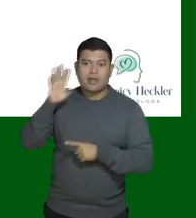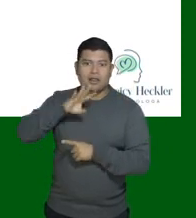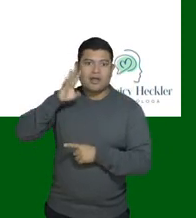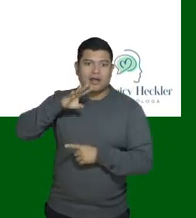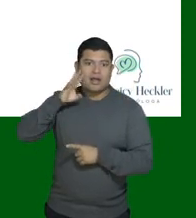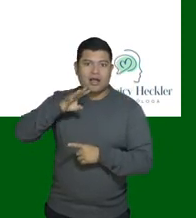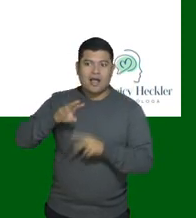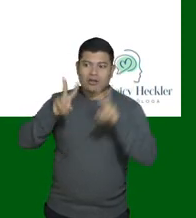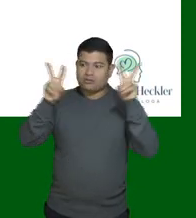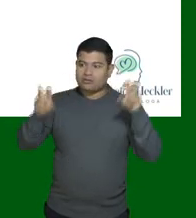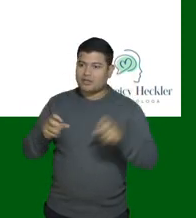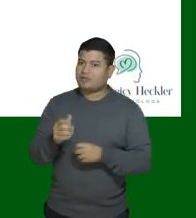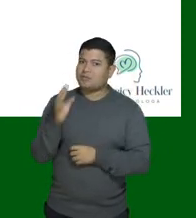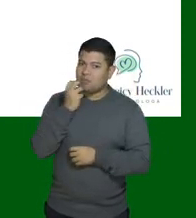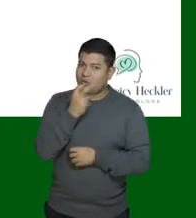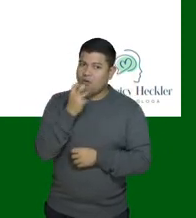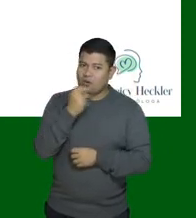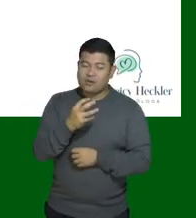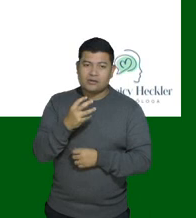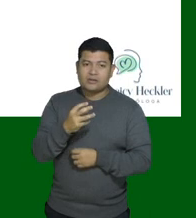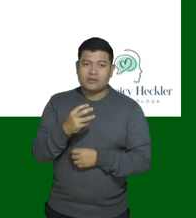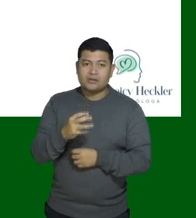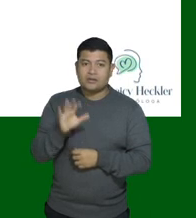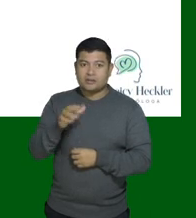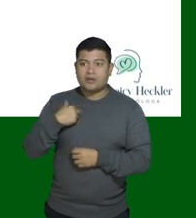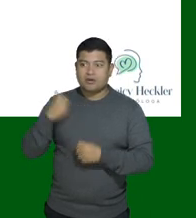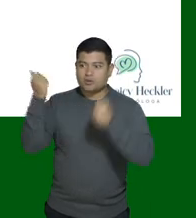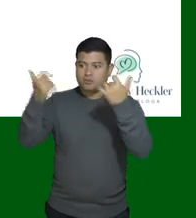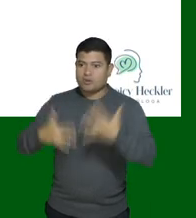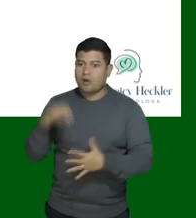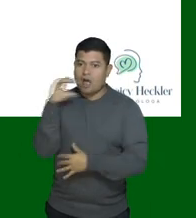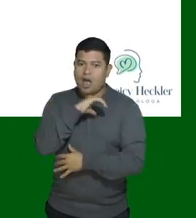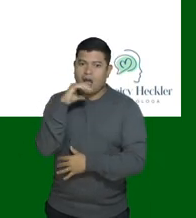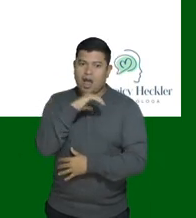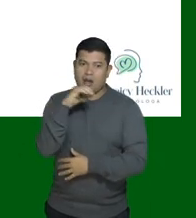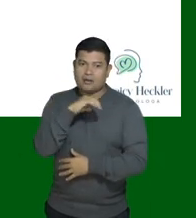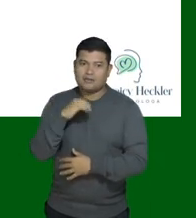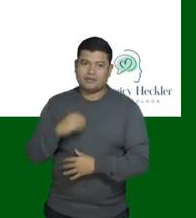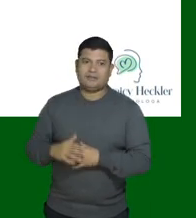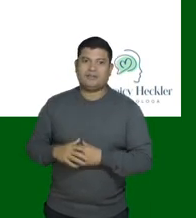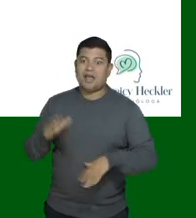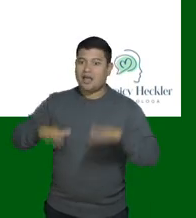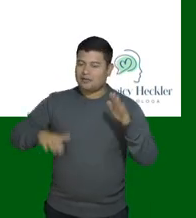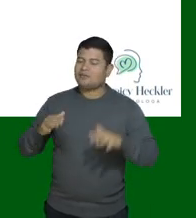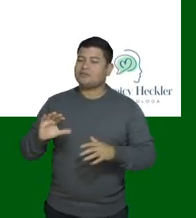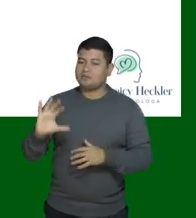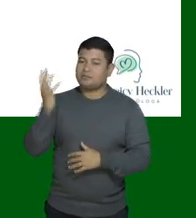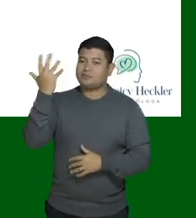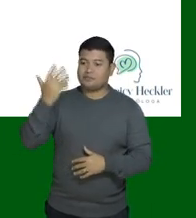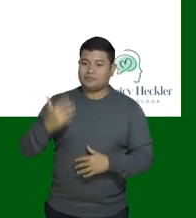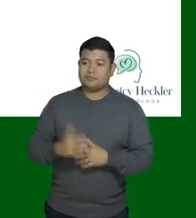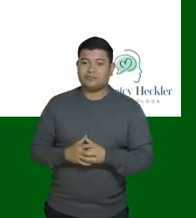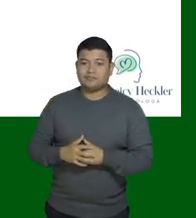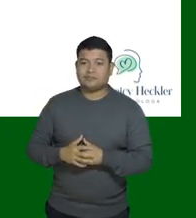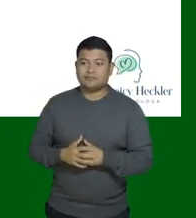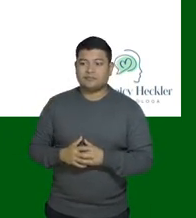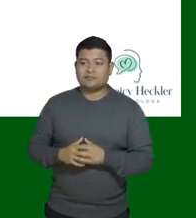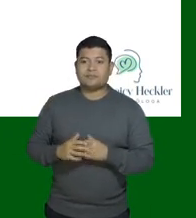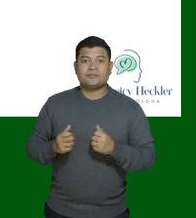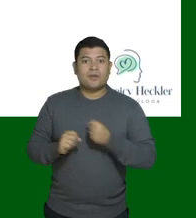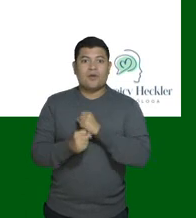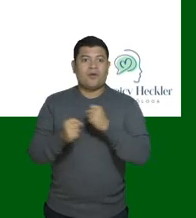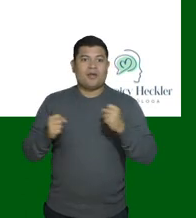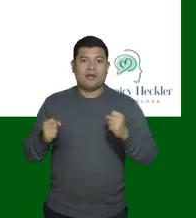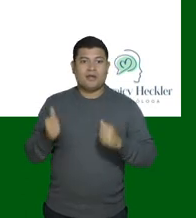bom, é massa. Então, eu vou explicar e eu explico rapidinho. Que a gente se empolga, né? Isso é motivação, isso é euforia. Mas o aluno